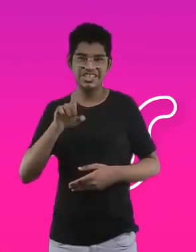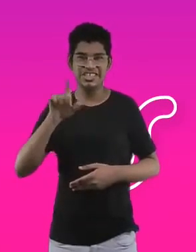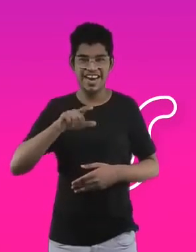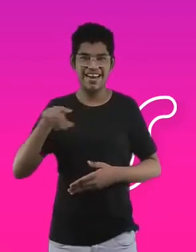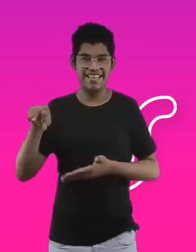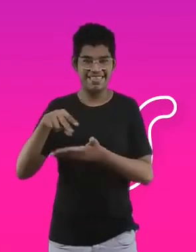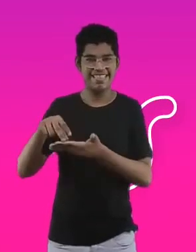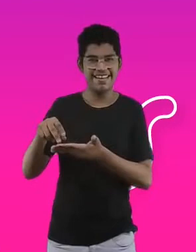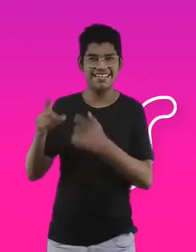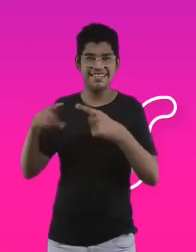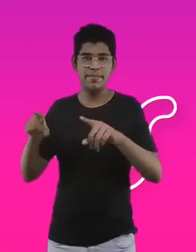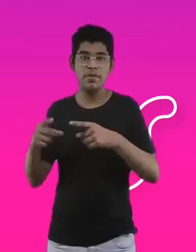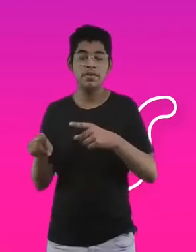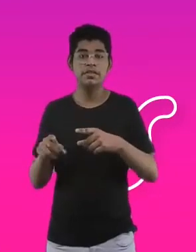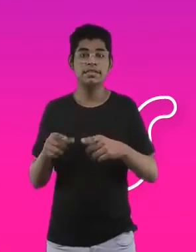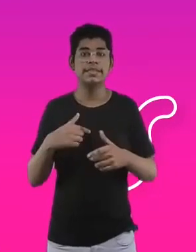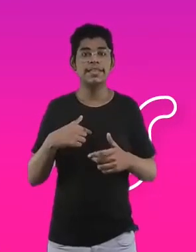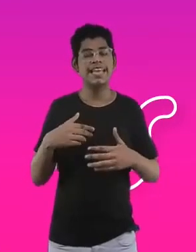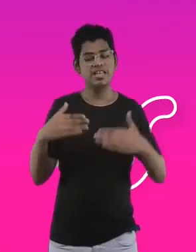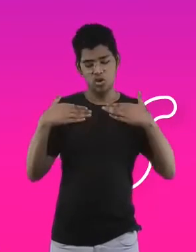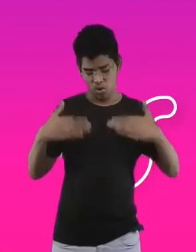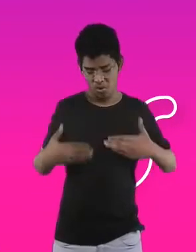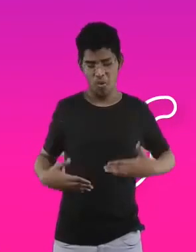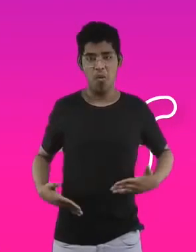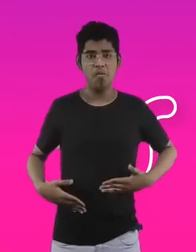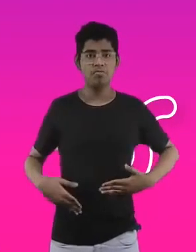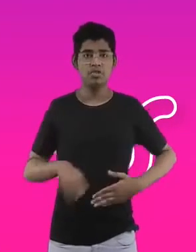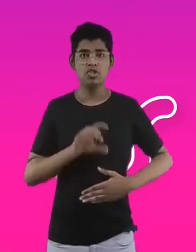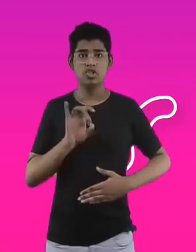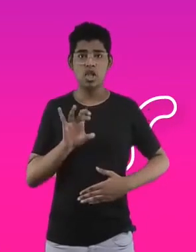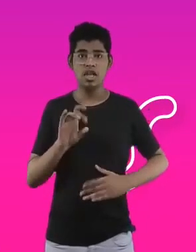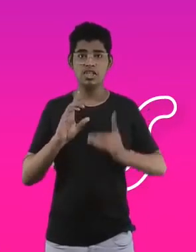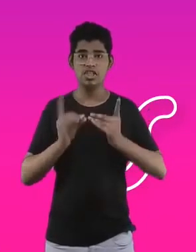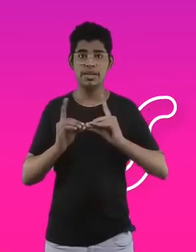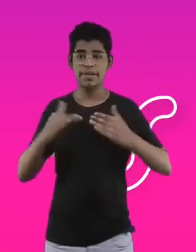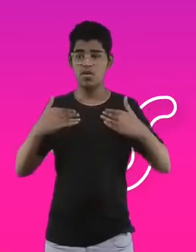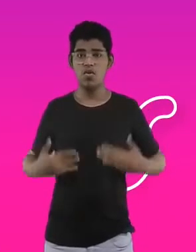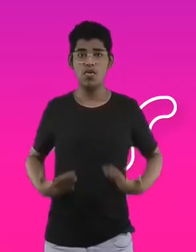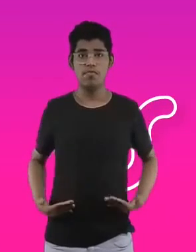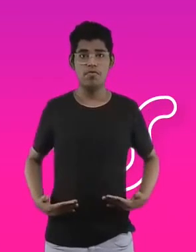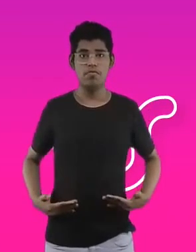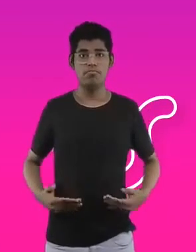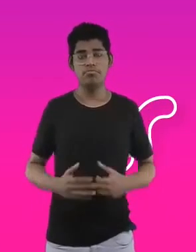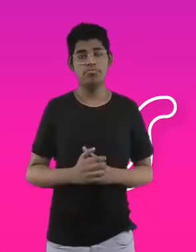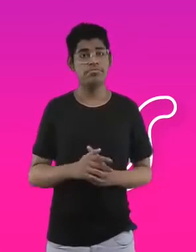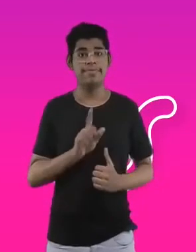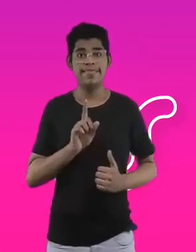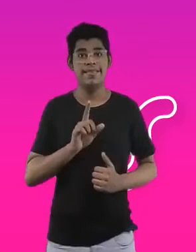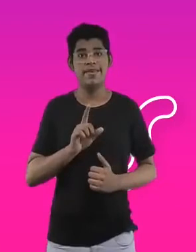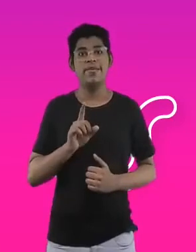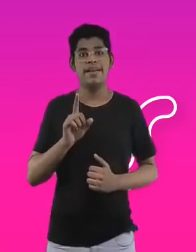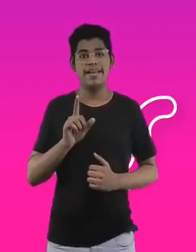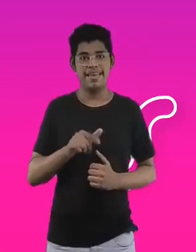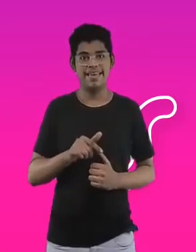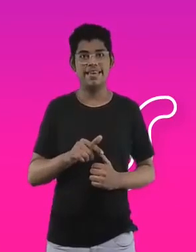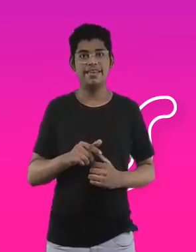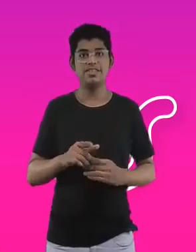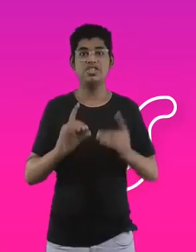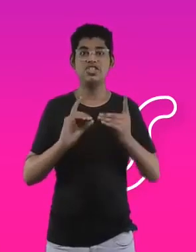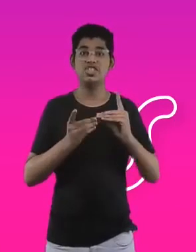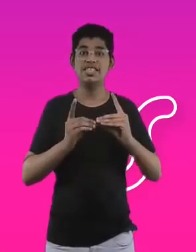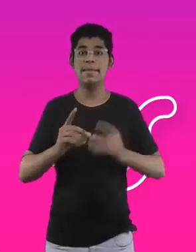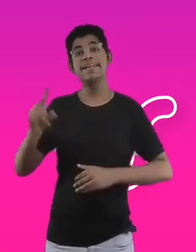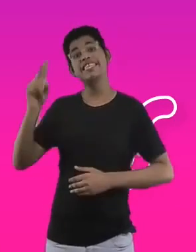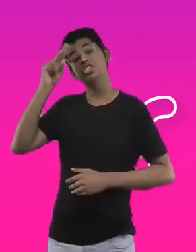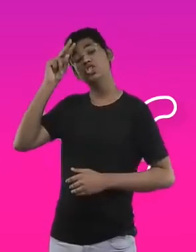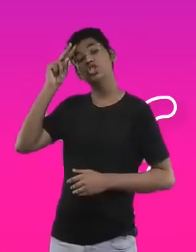da corporalidade. Eu consigo pensar numa dinâmica histórica.